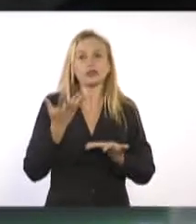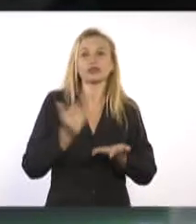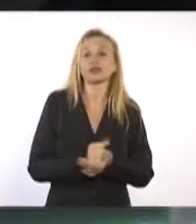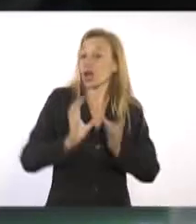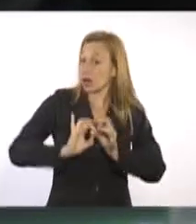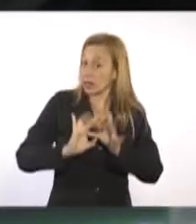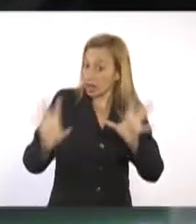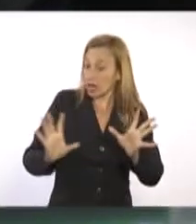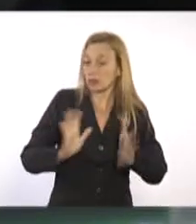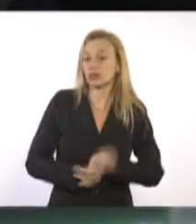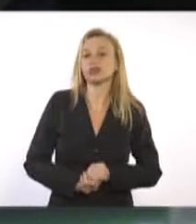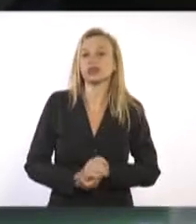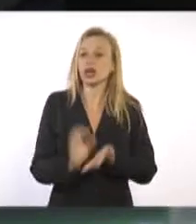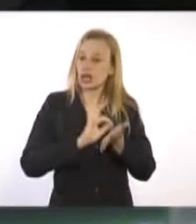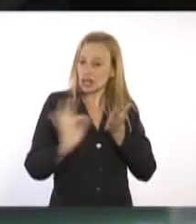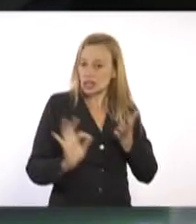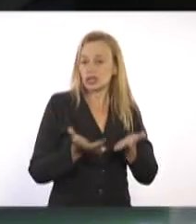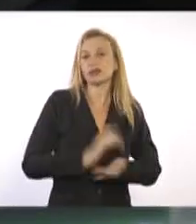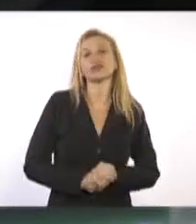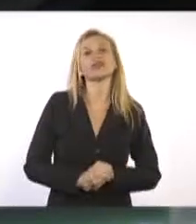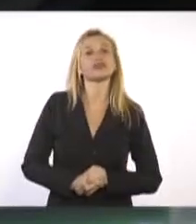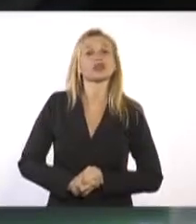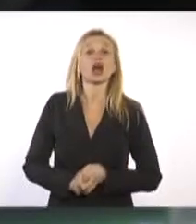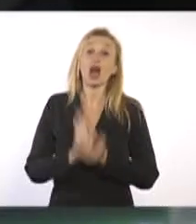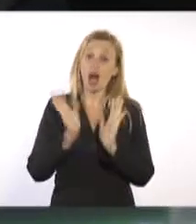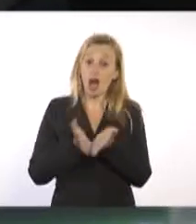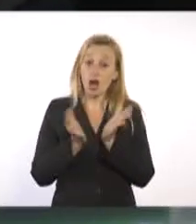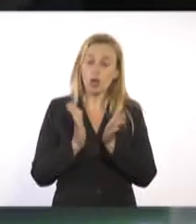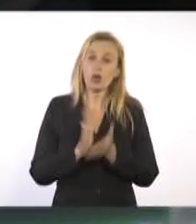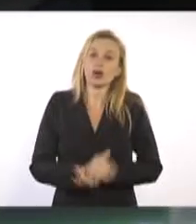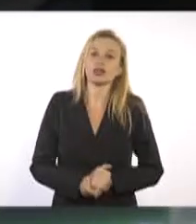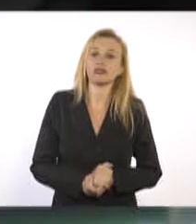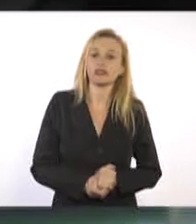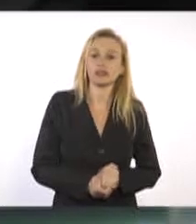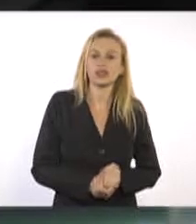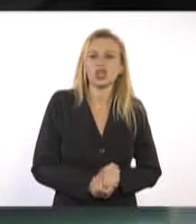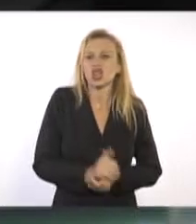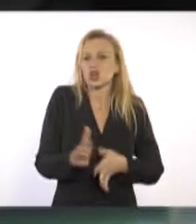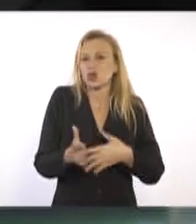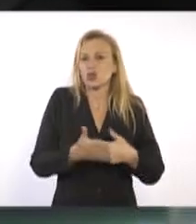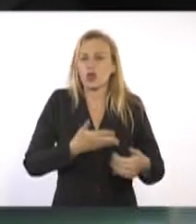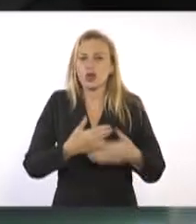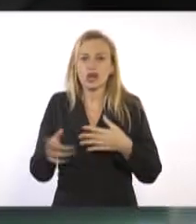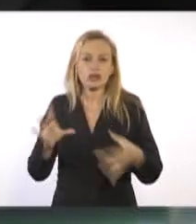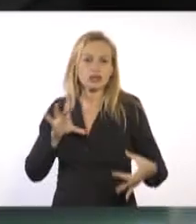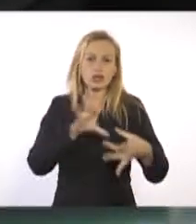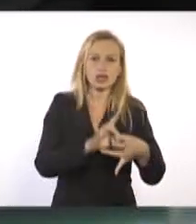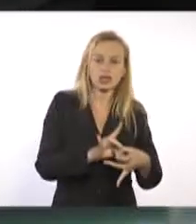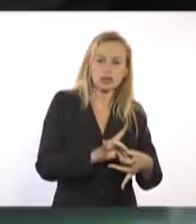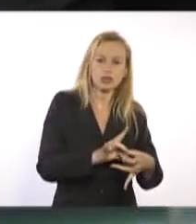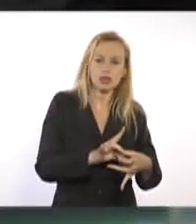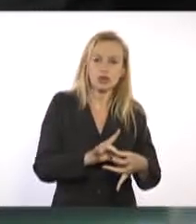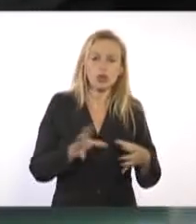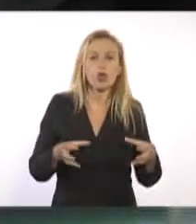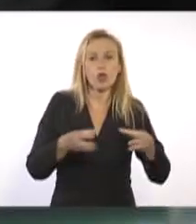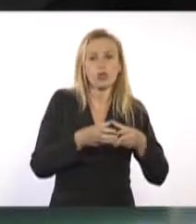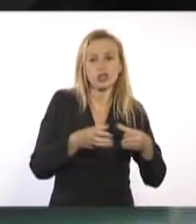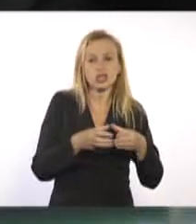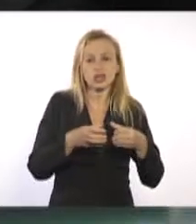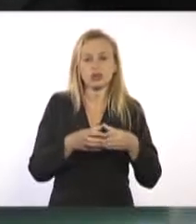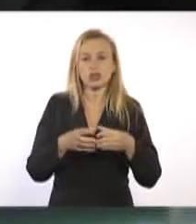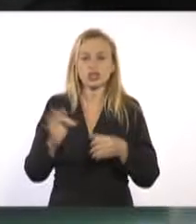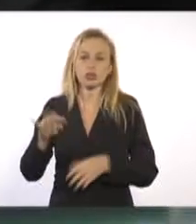Deliberamos e assinamos como deputados. Agora, me incomodaria muito ter qualquer vinculação com a Comissão de Tributação, porque eu entendo que a gente é